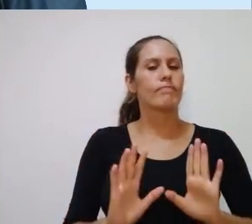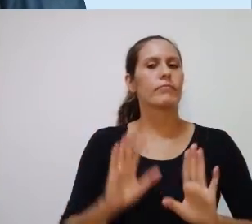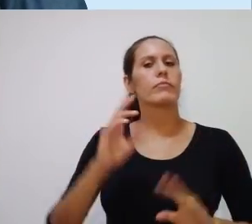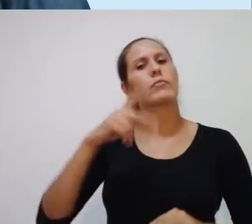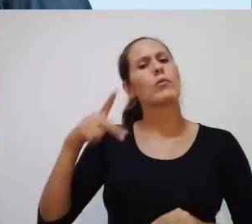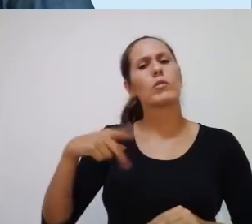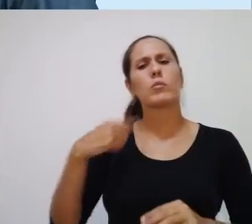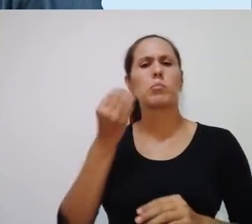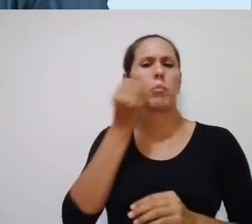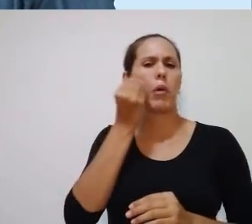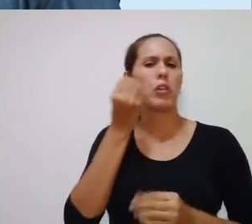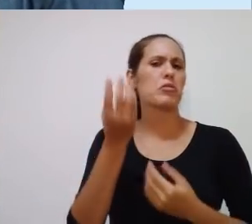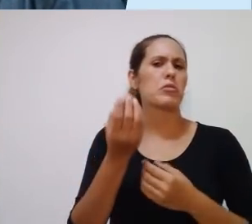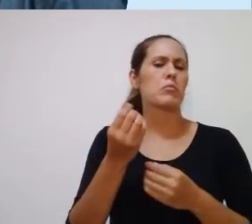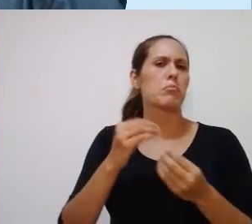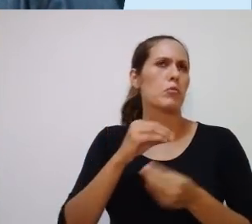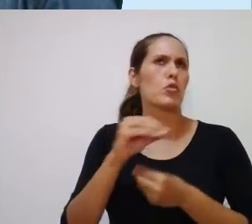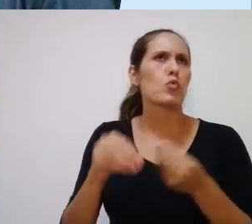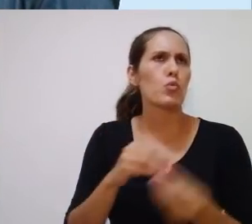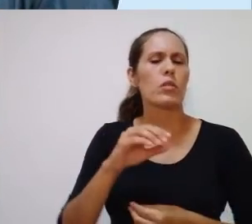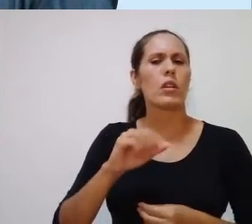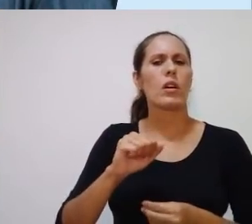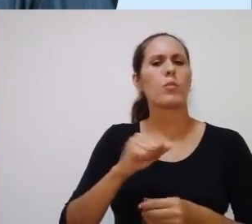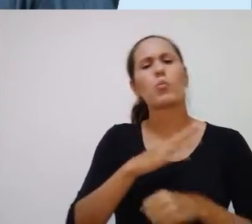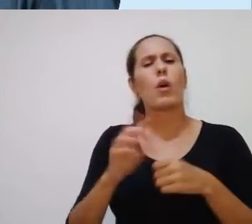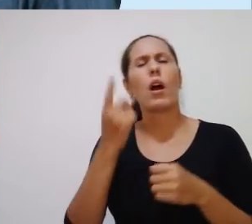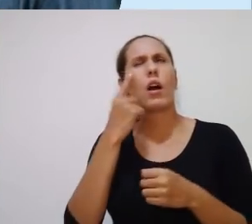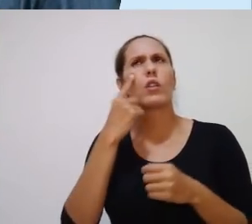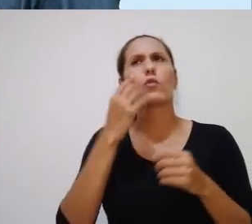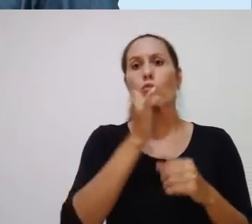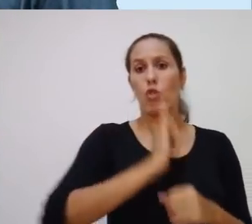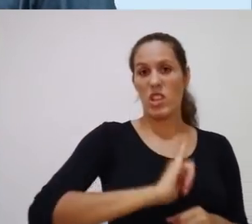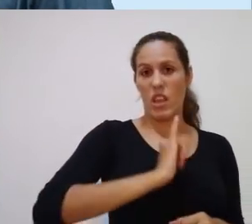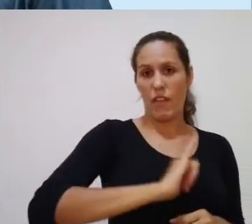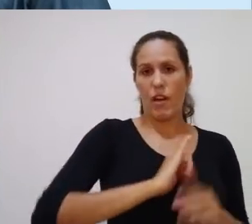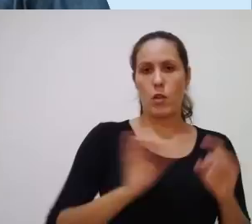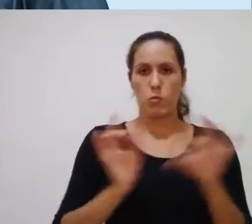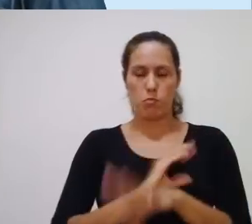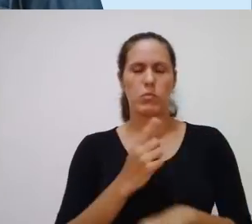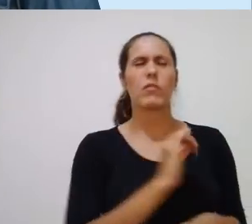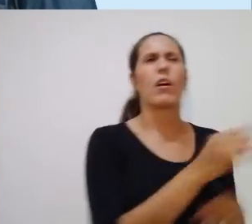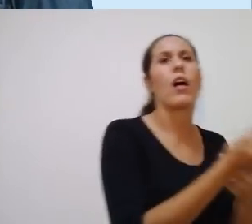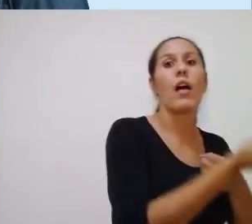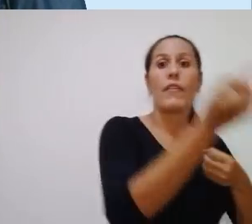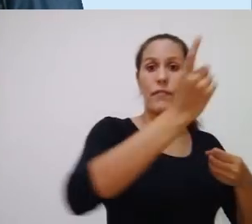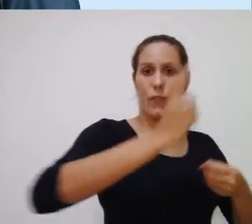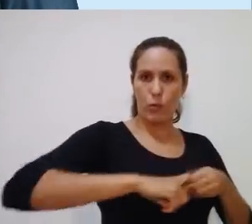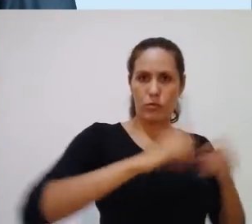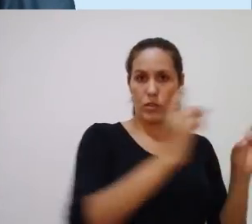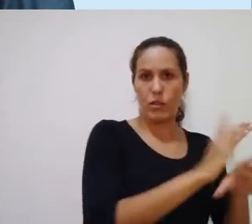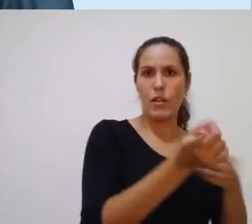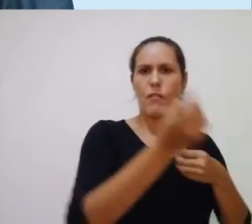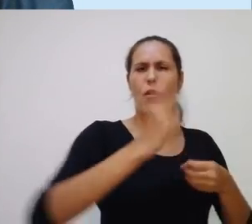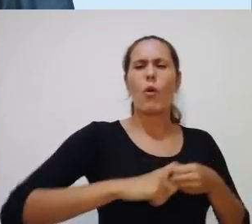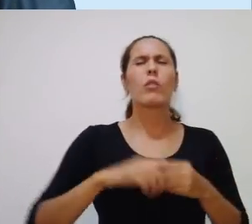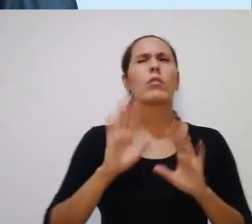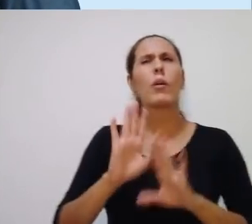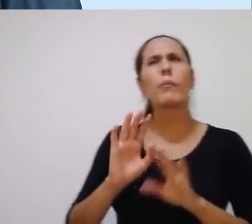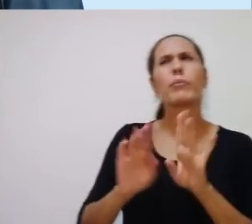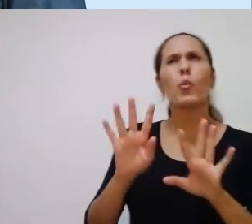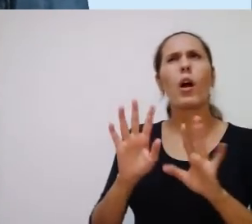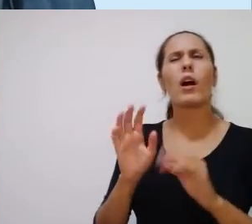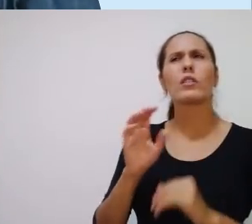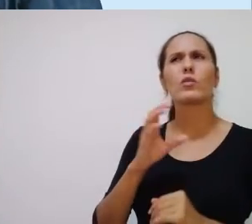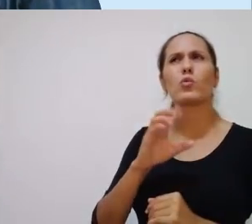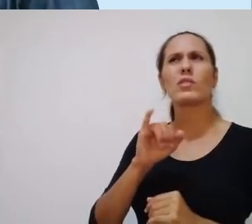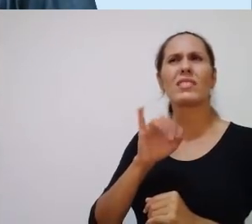que um ácido. Sim. Aí ela foi para o intervalo, quando volta do intervalo, algo do tipo, perguntou, professor, o ácido cítrico, será que ele serve para quebrar